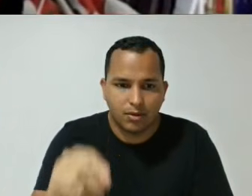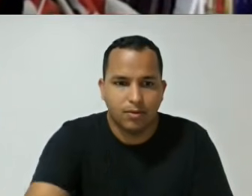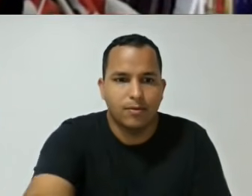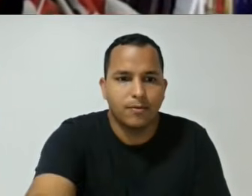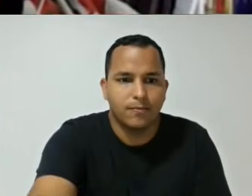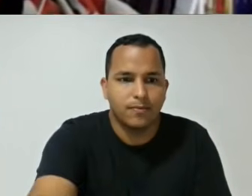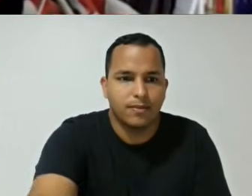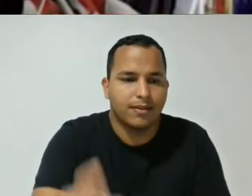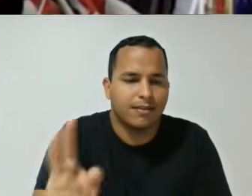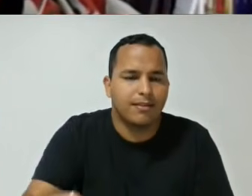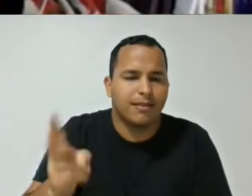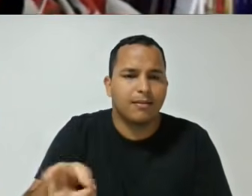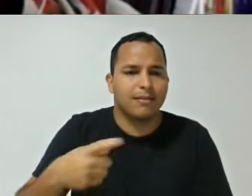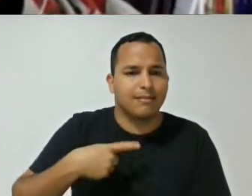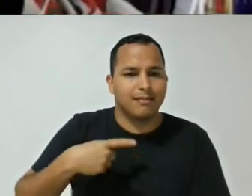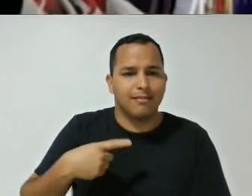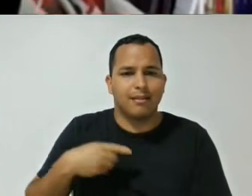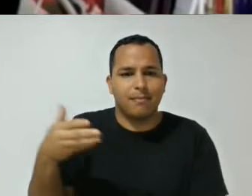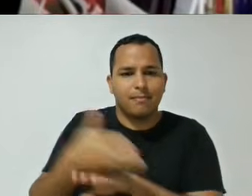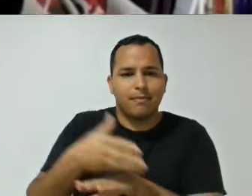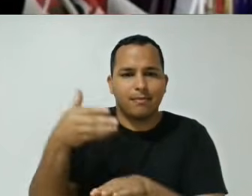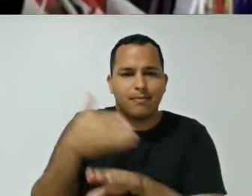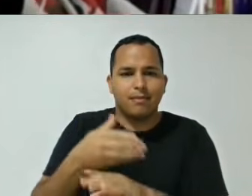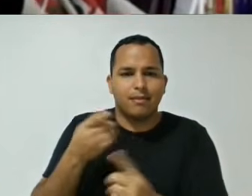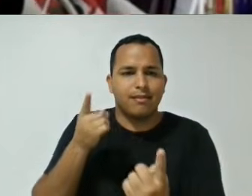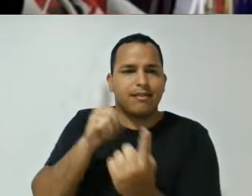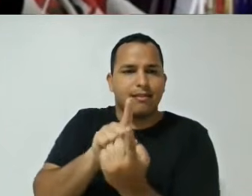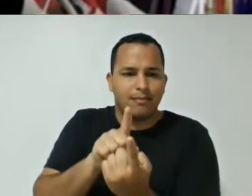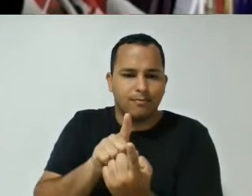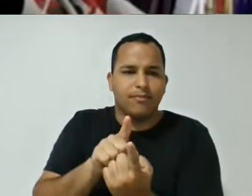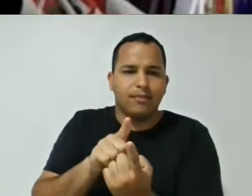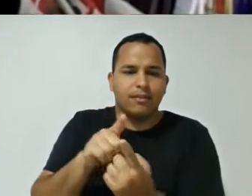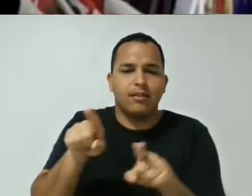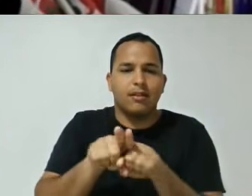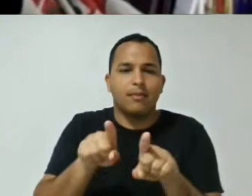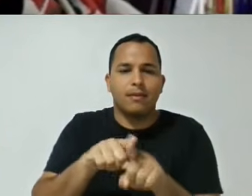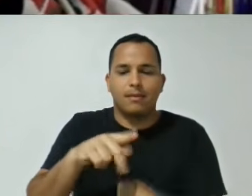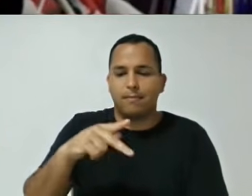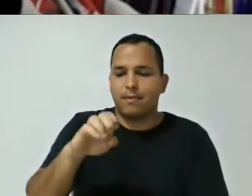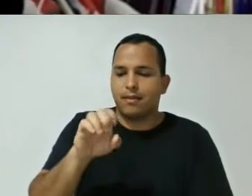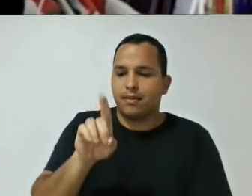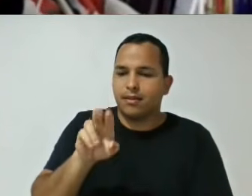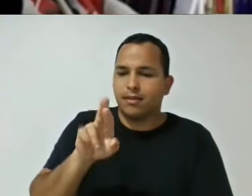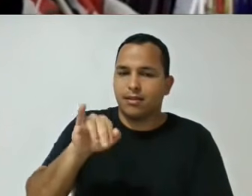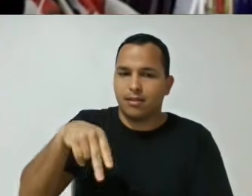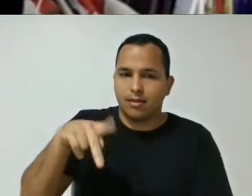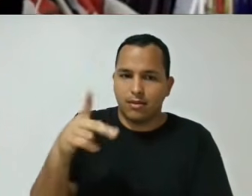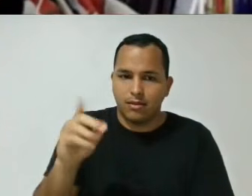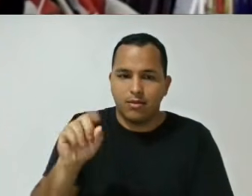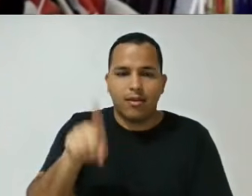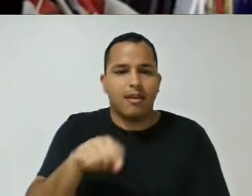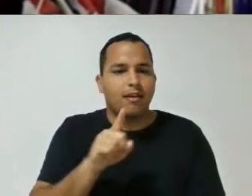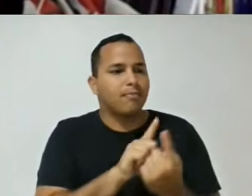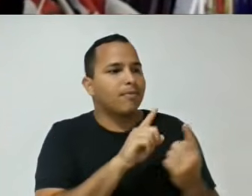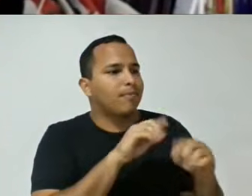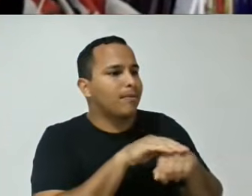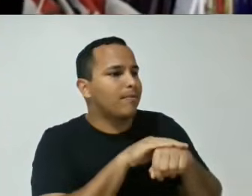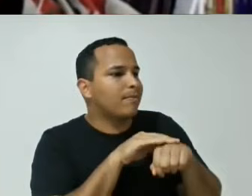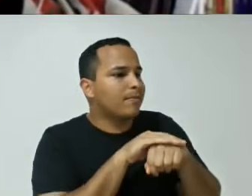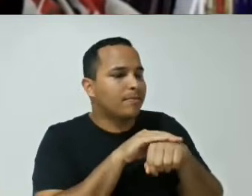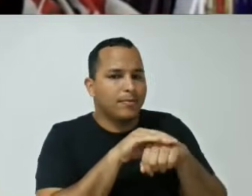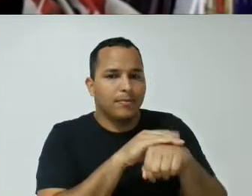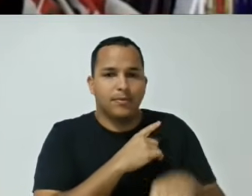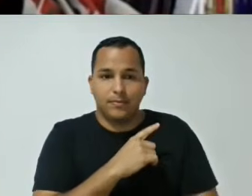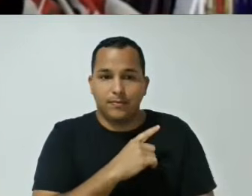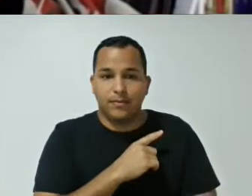Sempre participando diretamente. E tem o Pedrinho também, que era um articulador, né? O aniversário mesmo do Centro